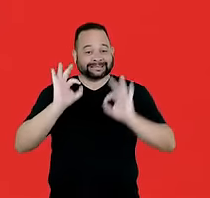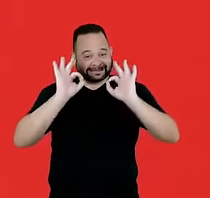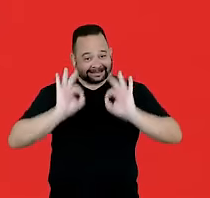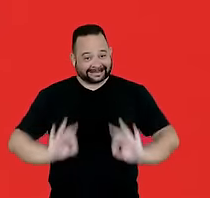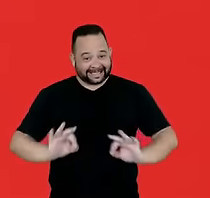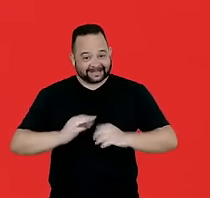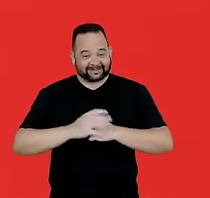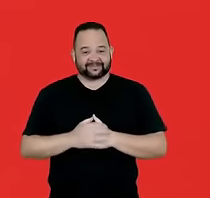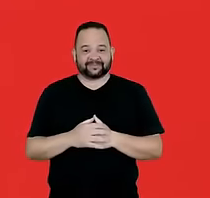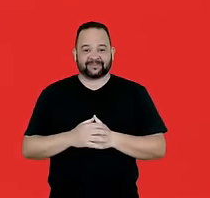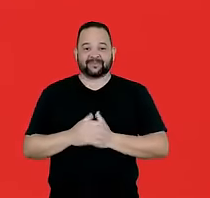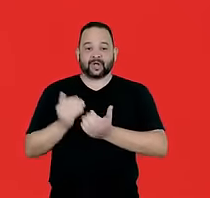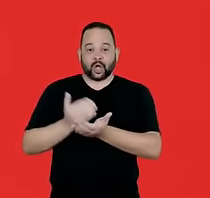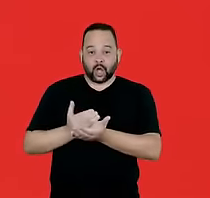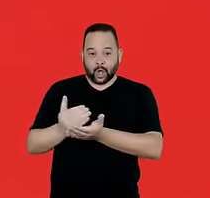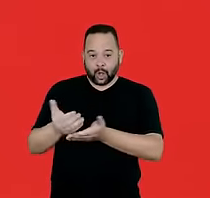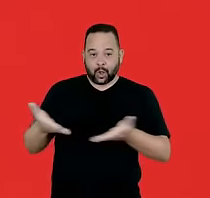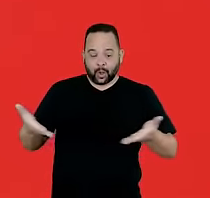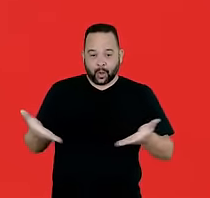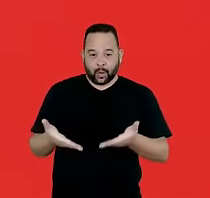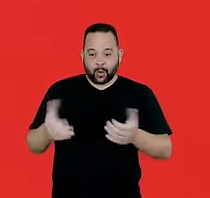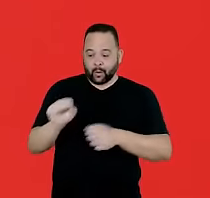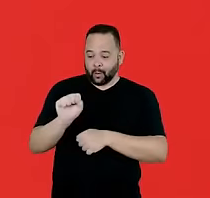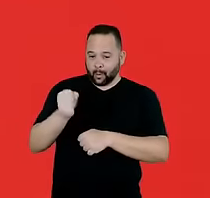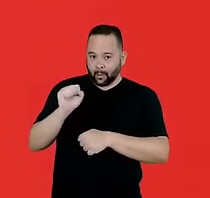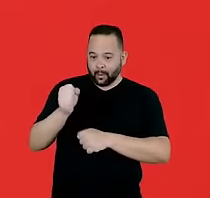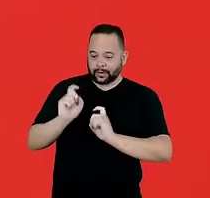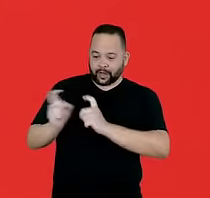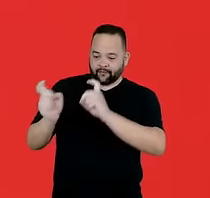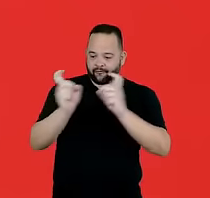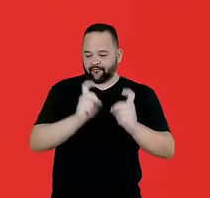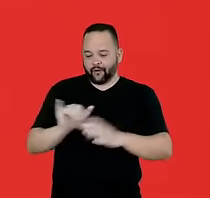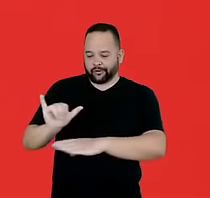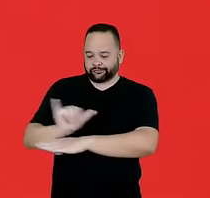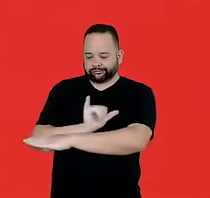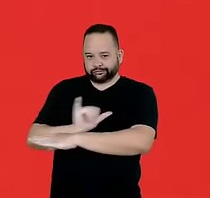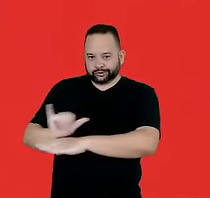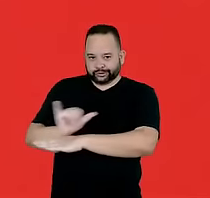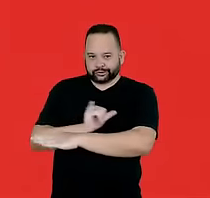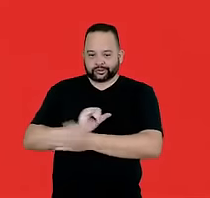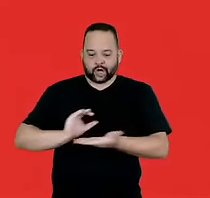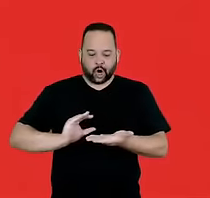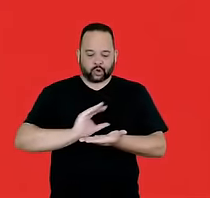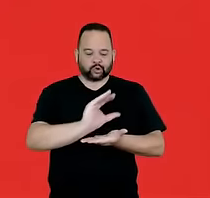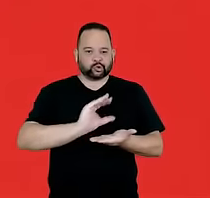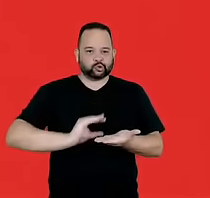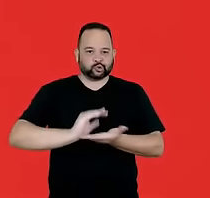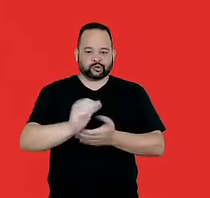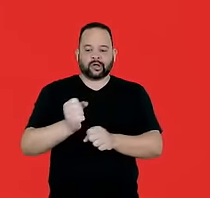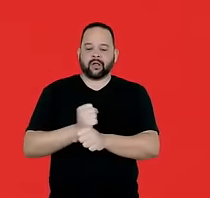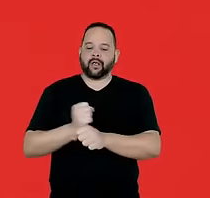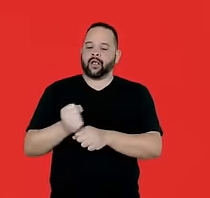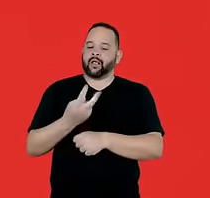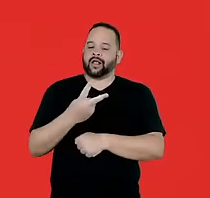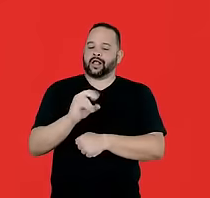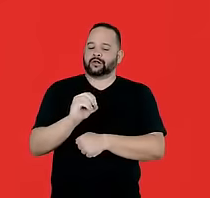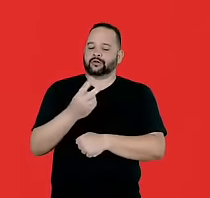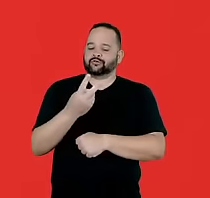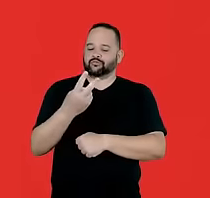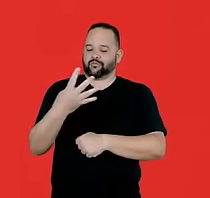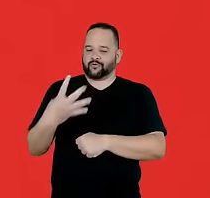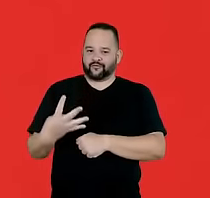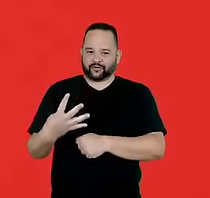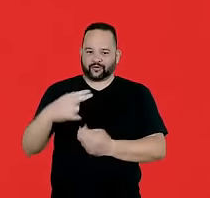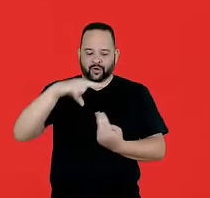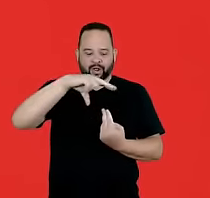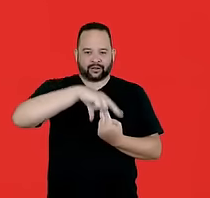começa agora o oitavo Fórum de estratégias de investimentos 2024 da Bradesco asset e